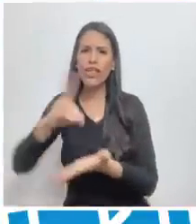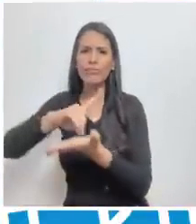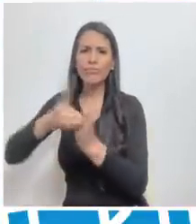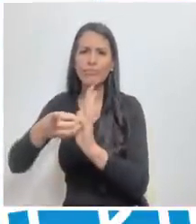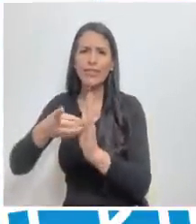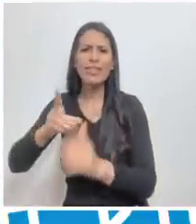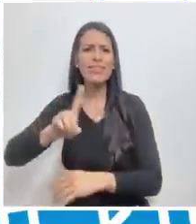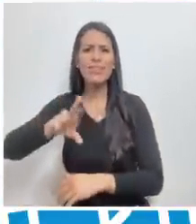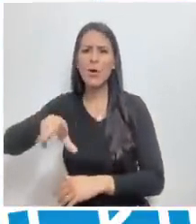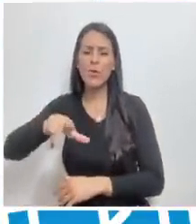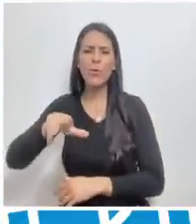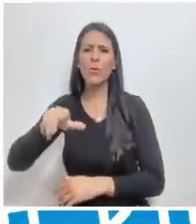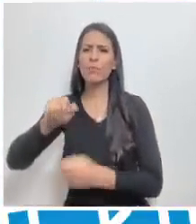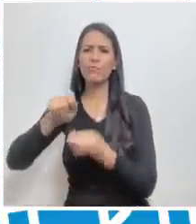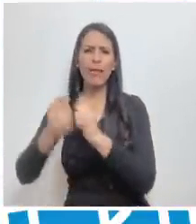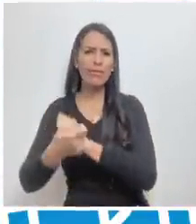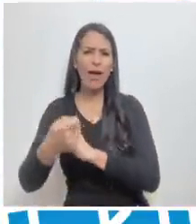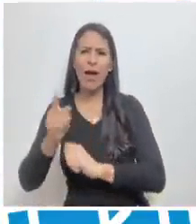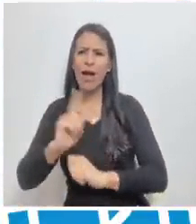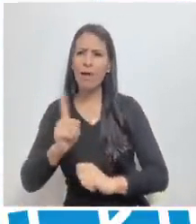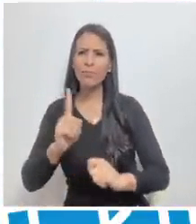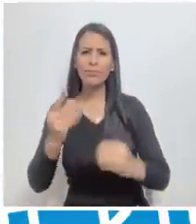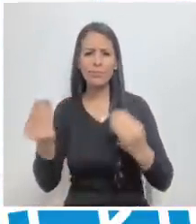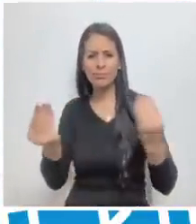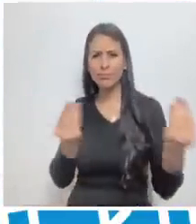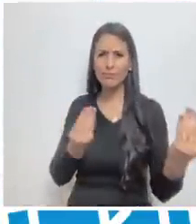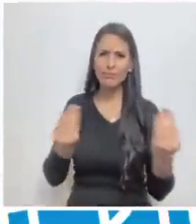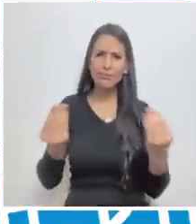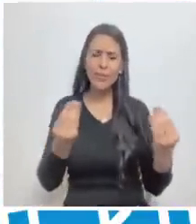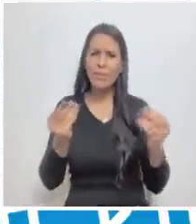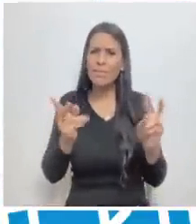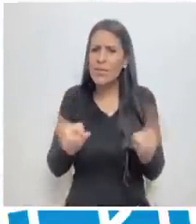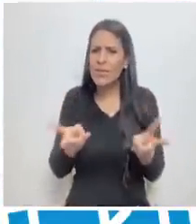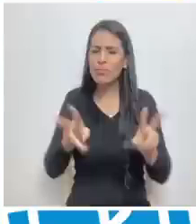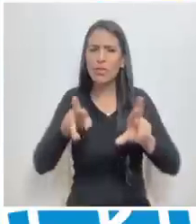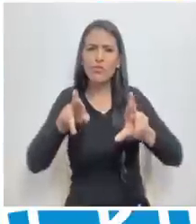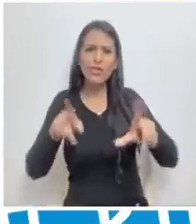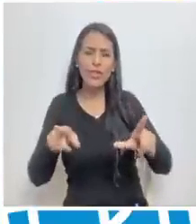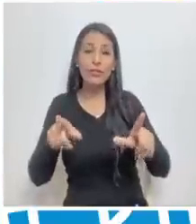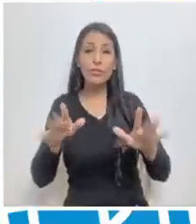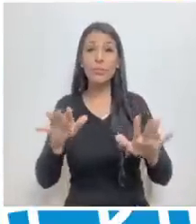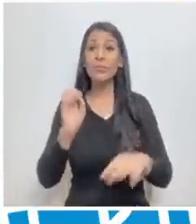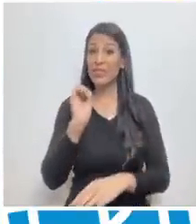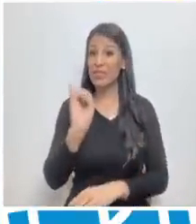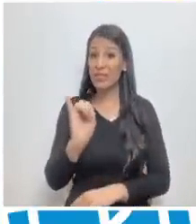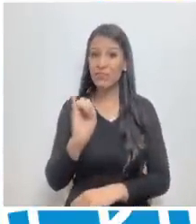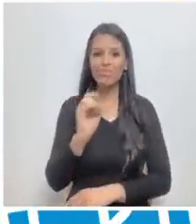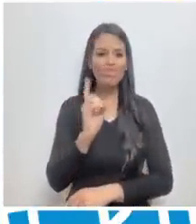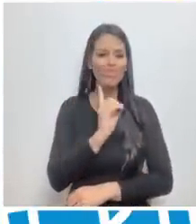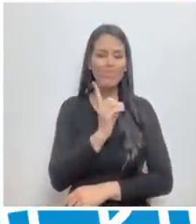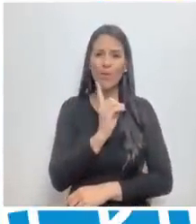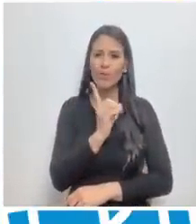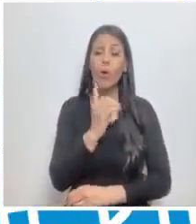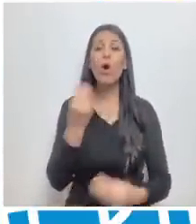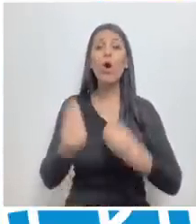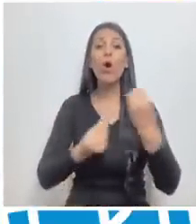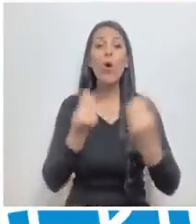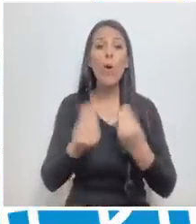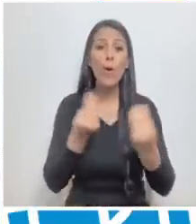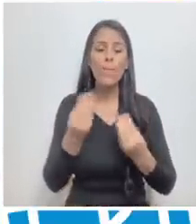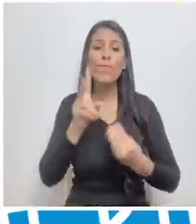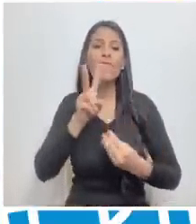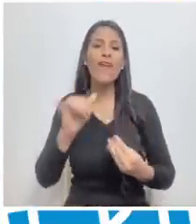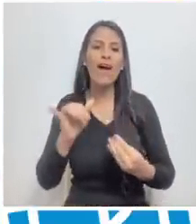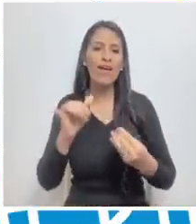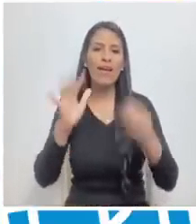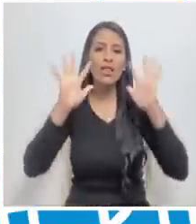Então, isso precisa ser analisado, né? E se não funciona, como resolver as questões de comparabilidade? Eu não vejo